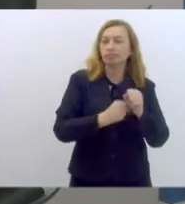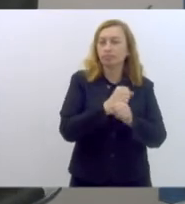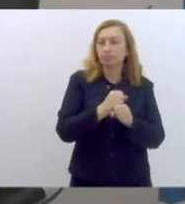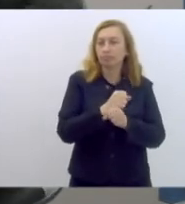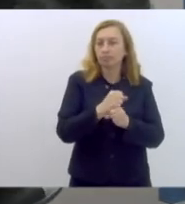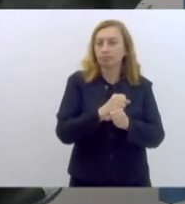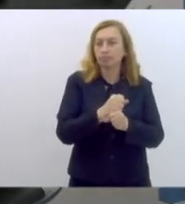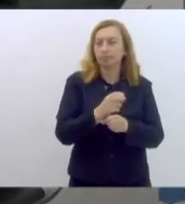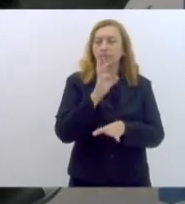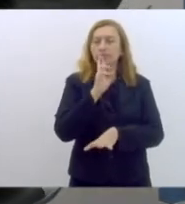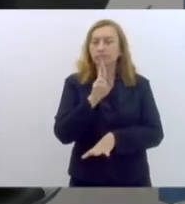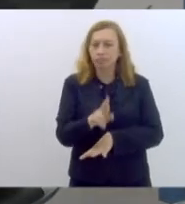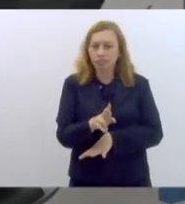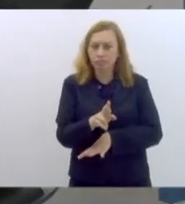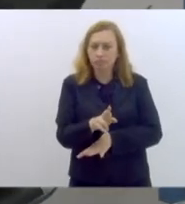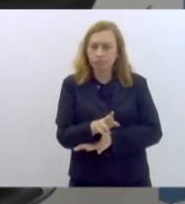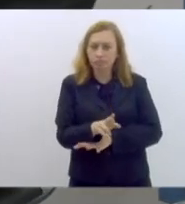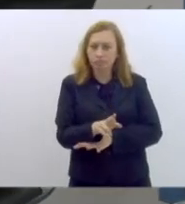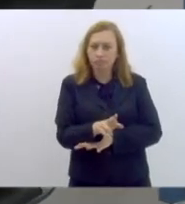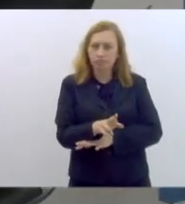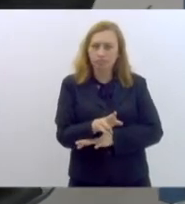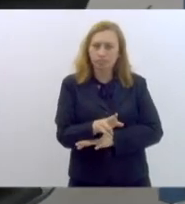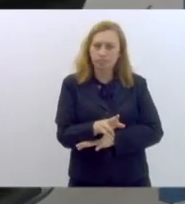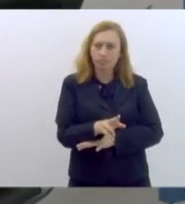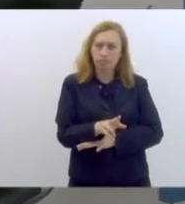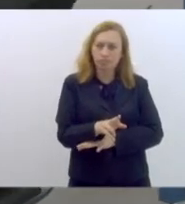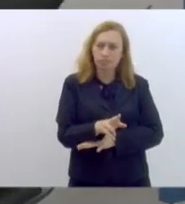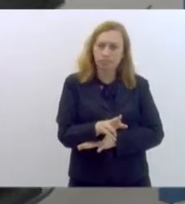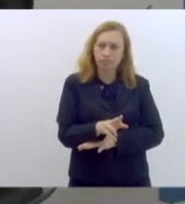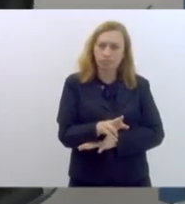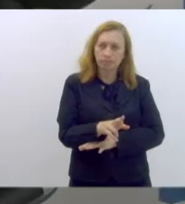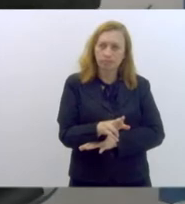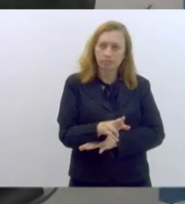está respondido no anexo.